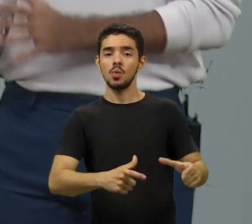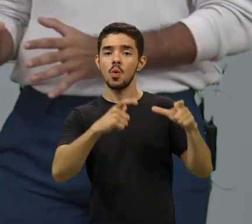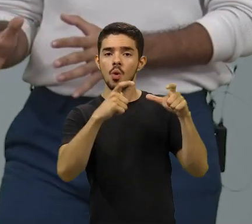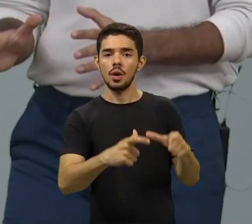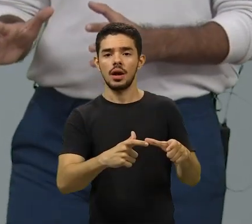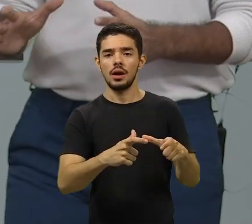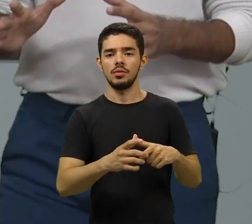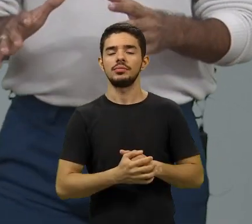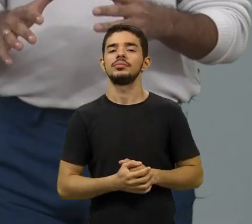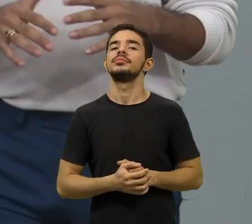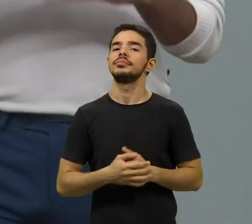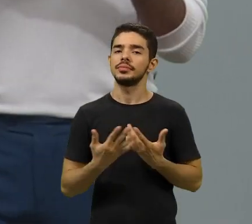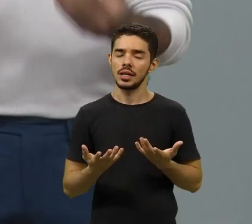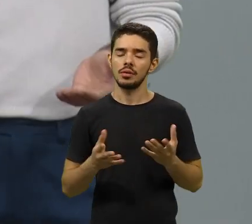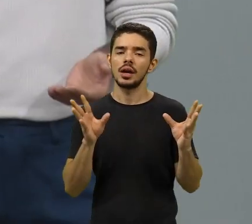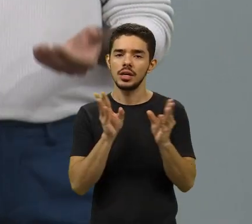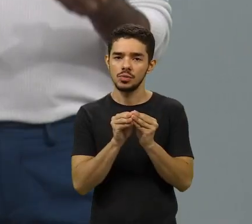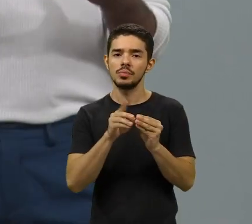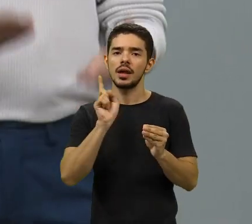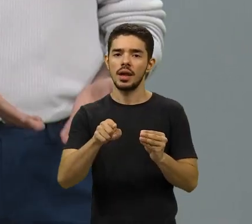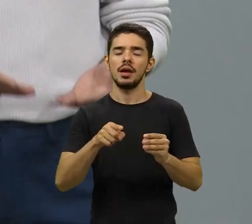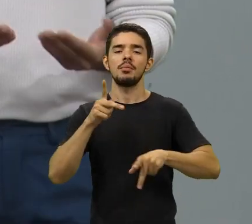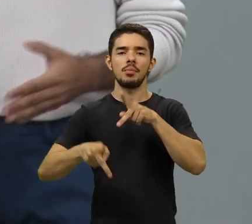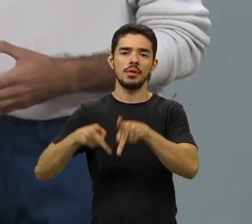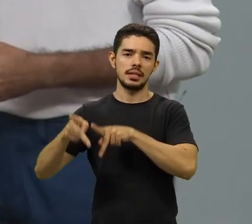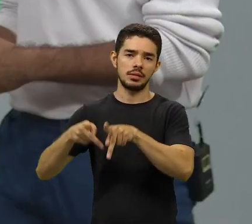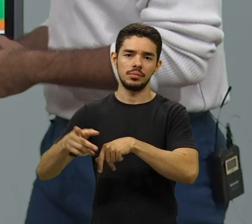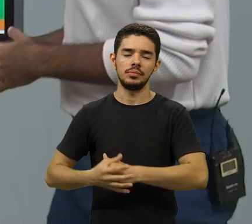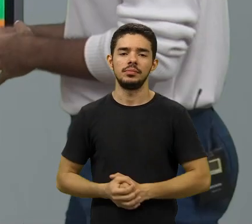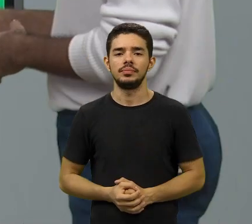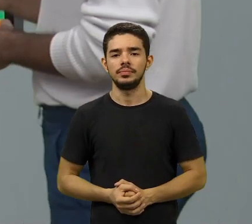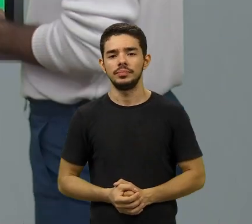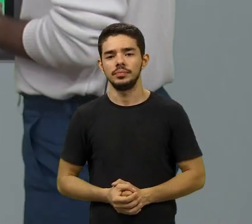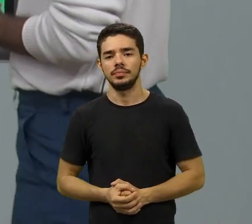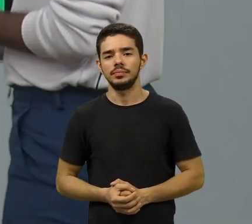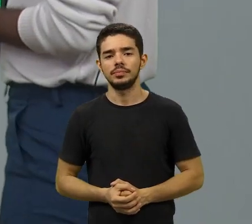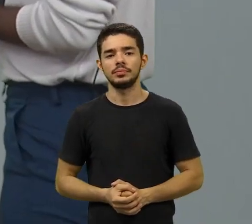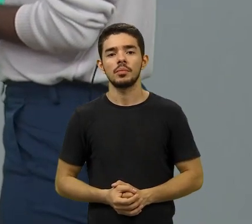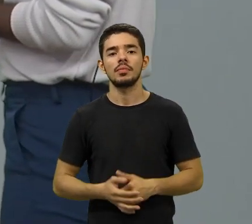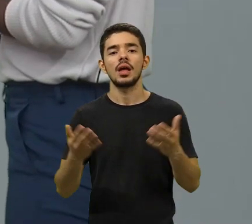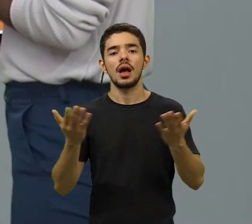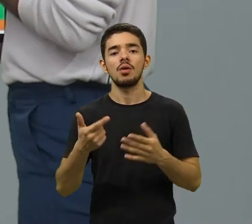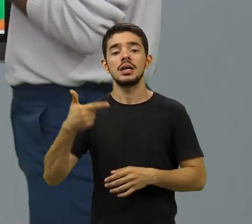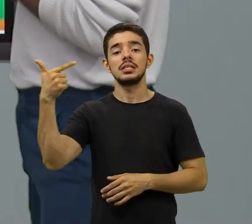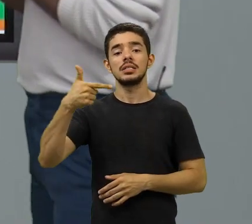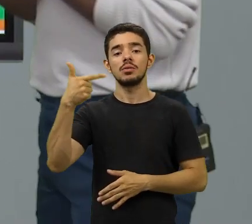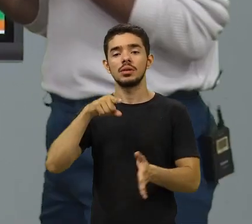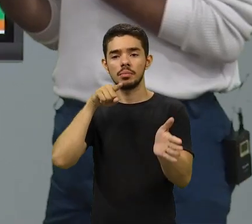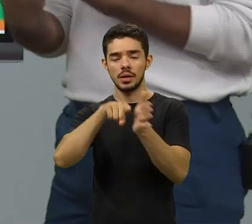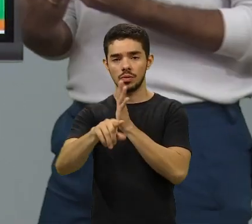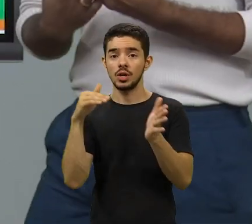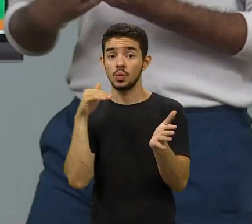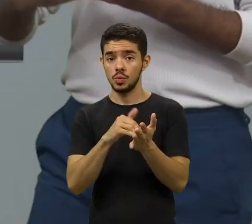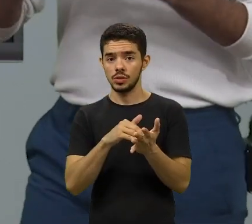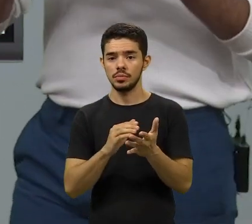mesmo local. E isso define uma população, certo? Vamos para a nossa segunda questão